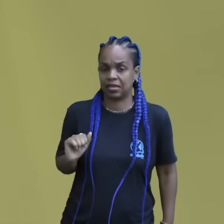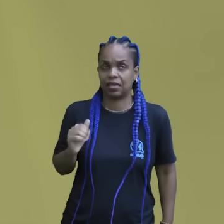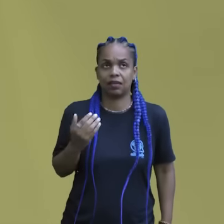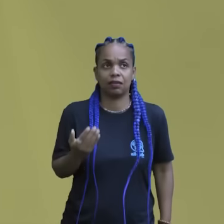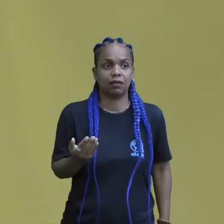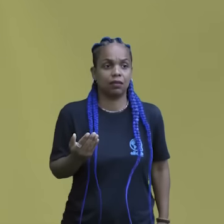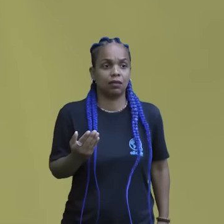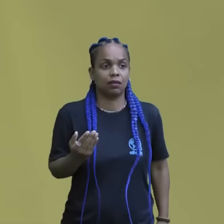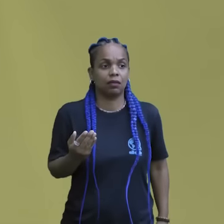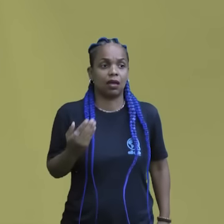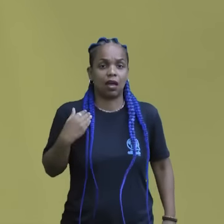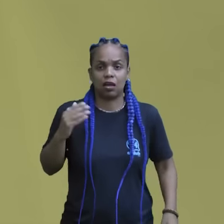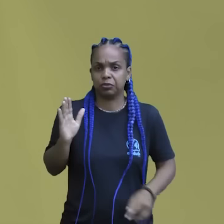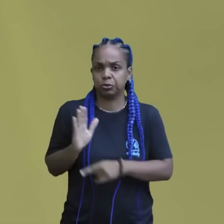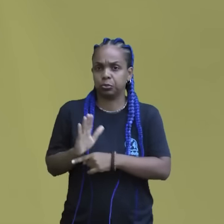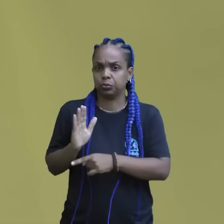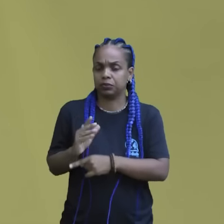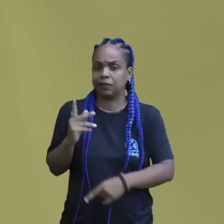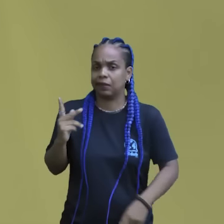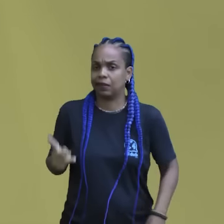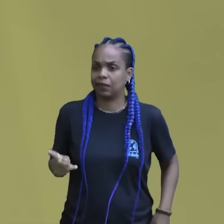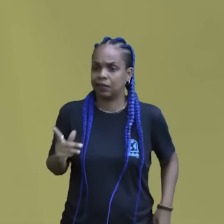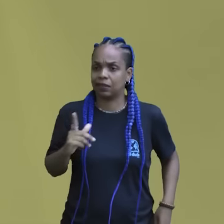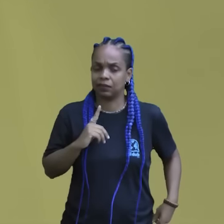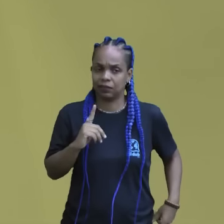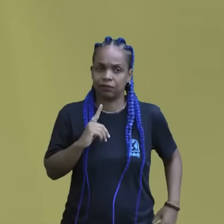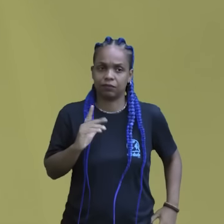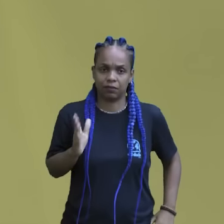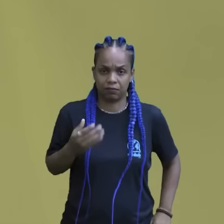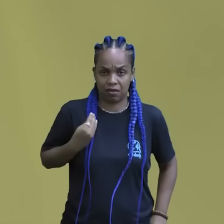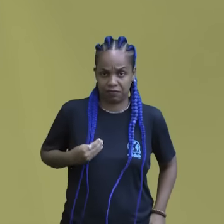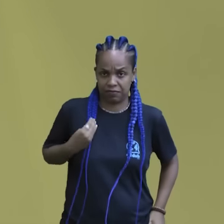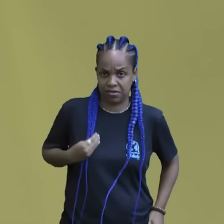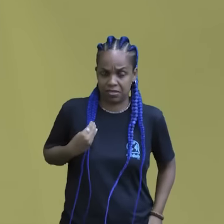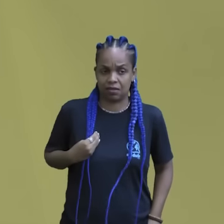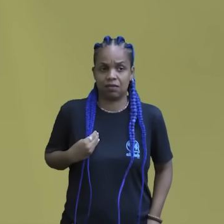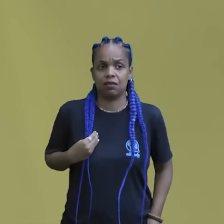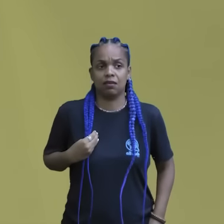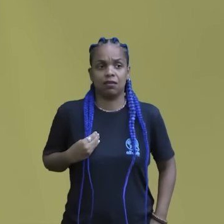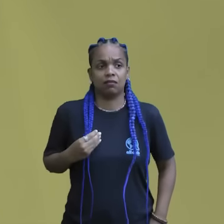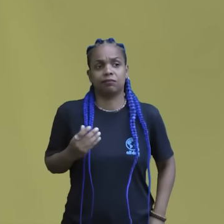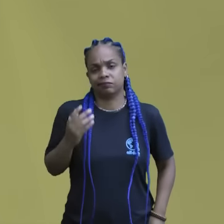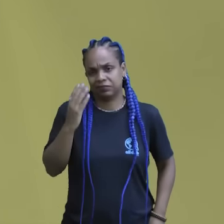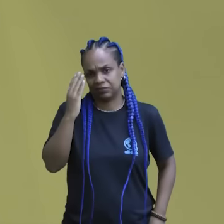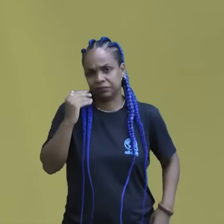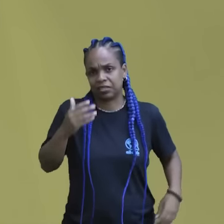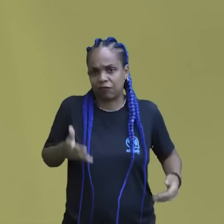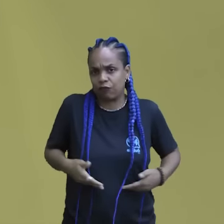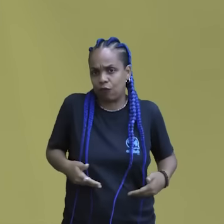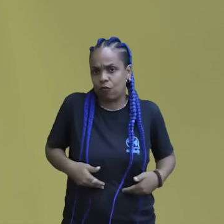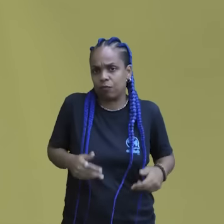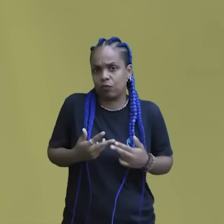mais, porque ela é uma lavadeira, mas o Zeca pega a roupa suja e entrega a roupa lavada. E ela diz,